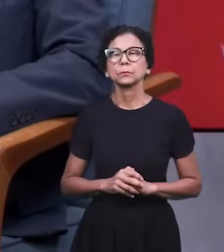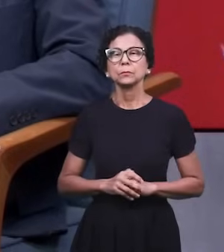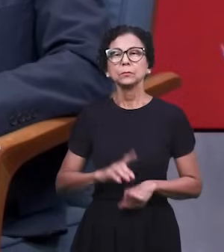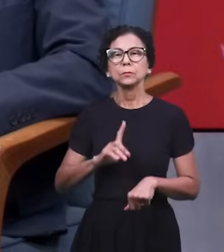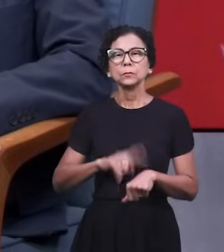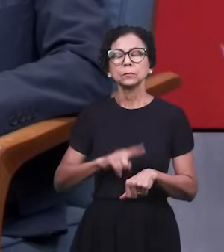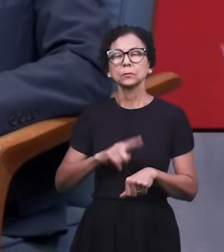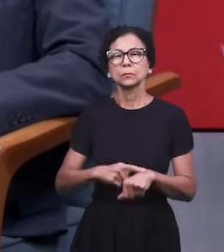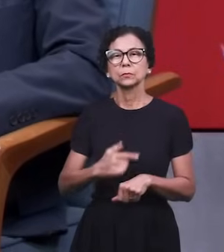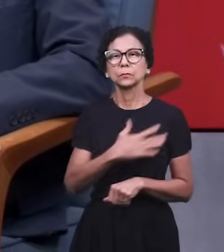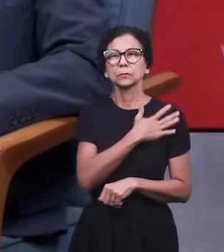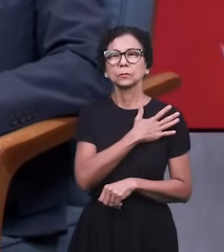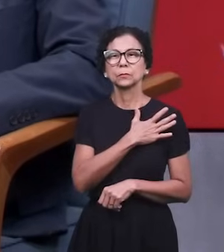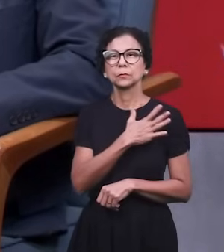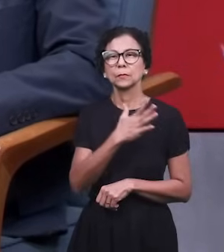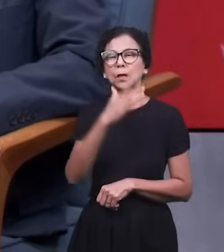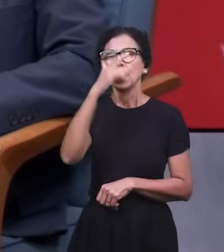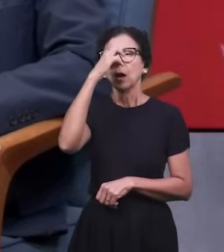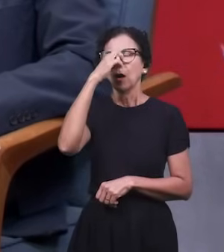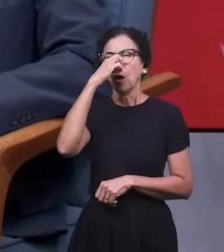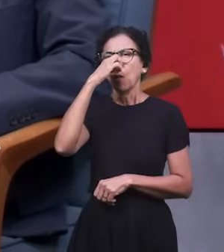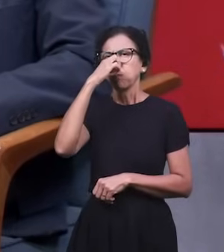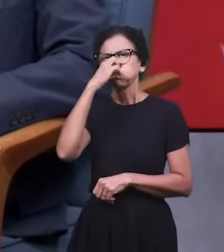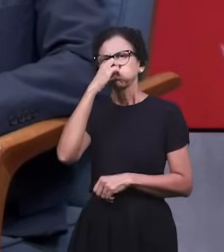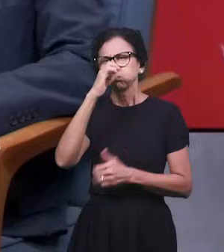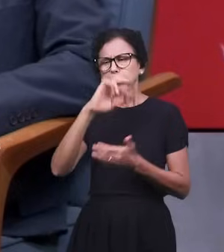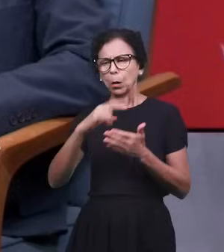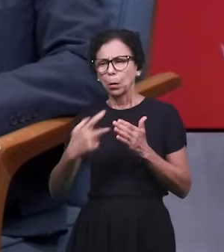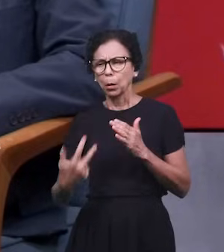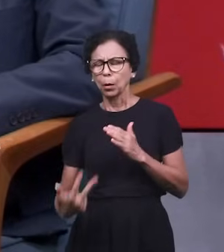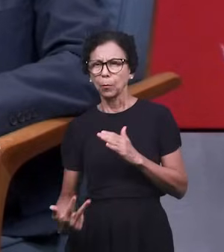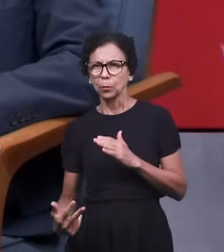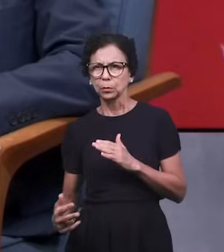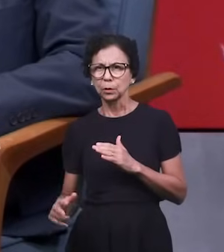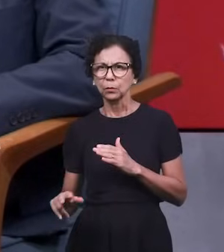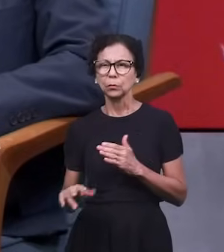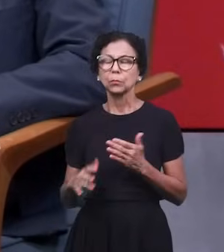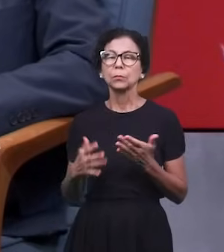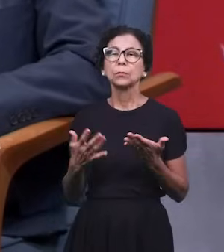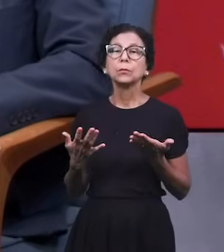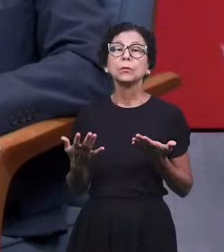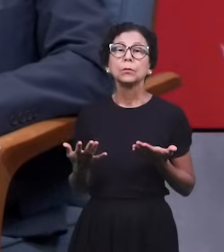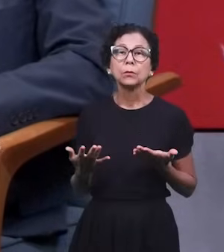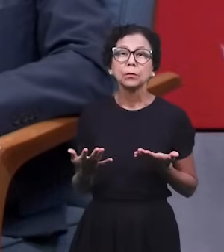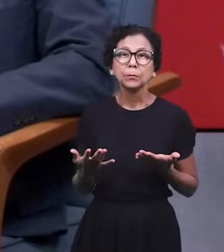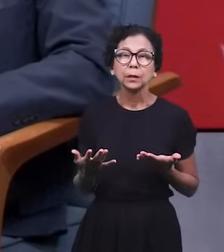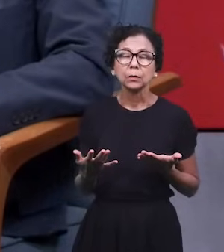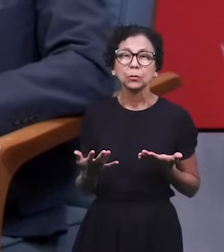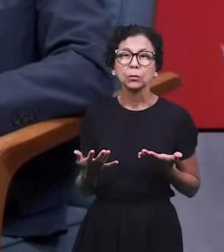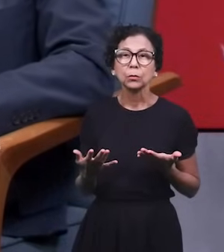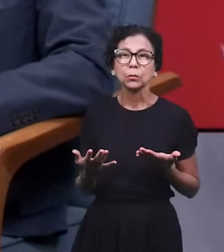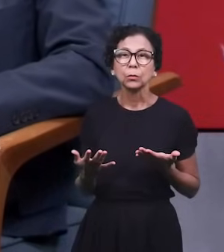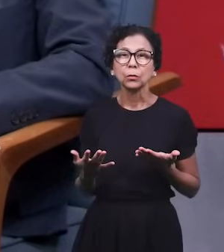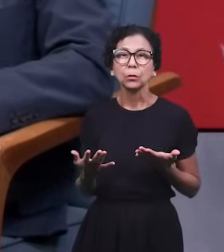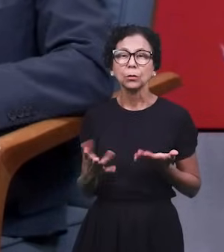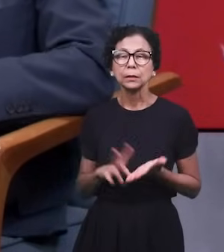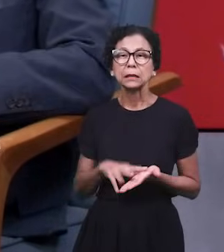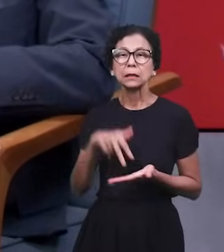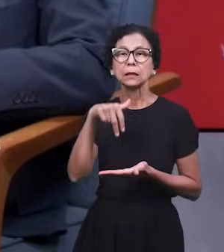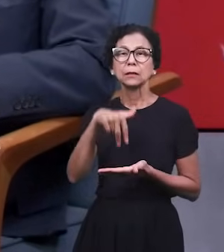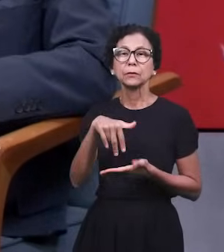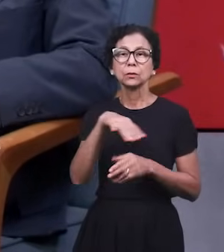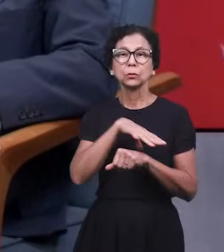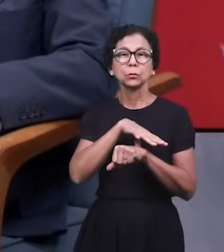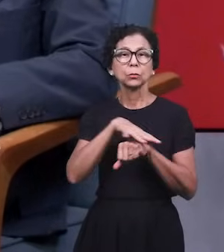não estava na dependência do homem, estava na dependência de uma operação do Espírito Santo.